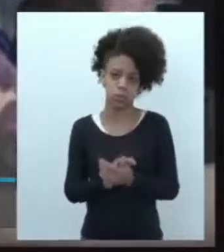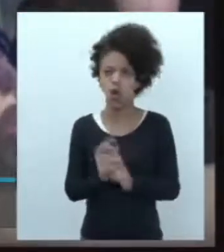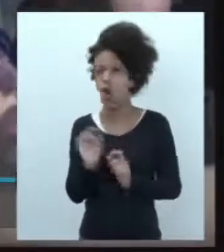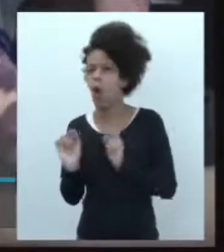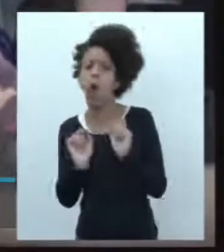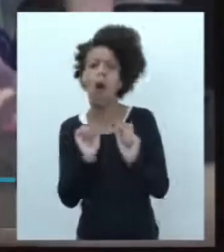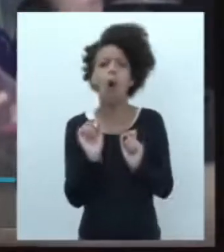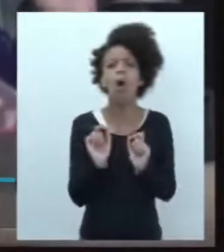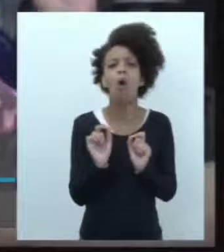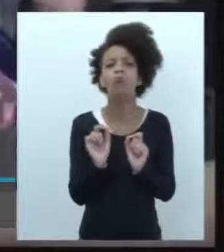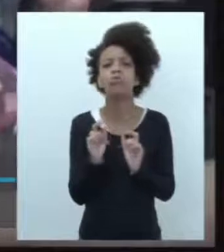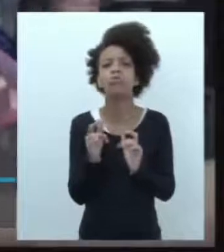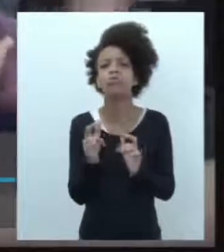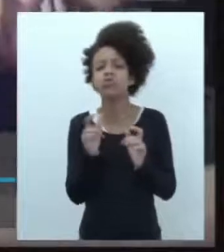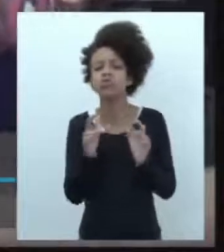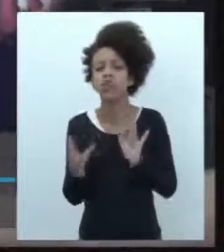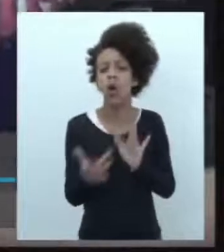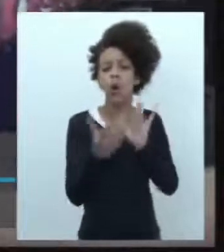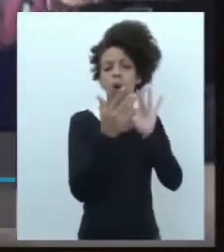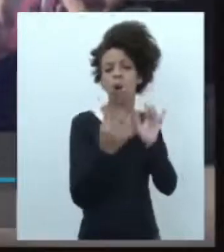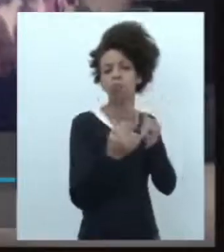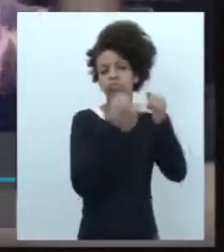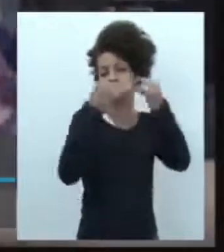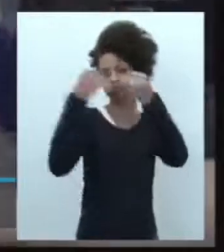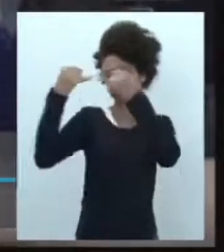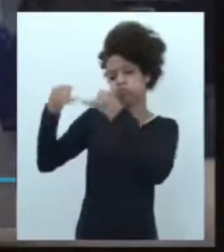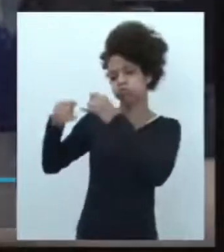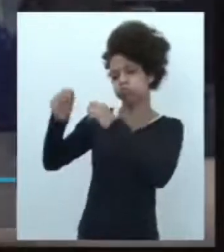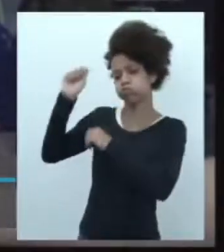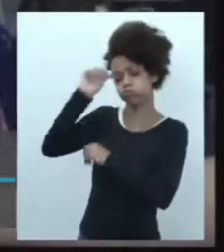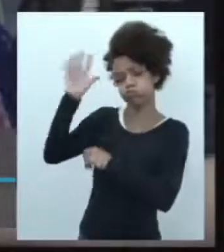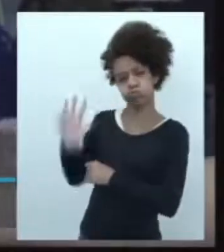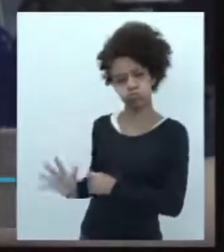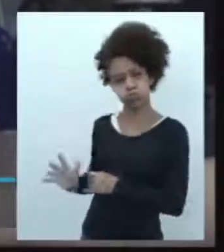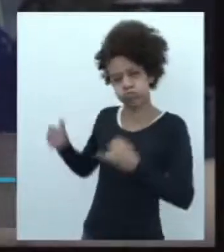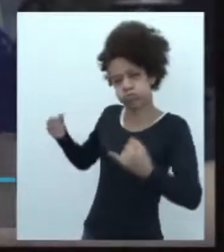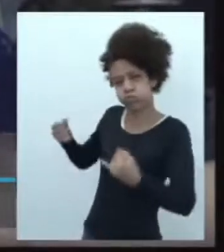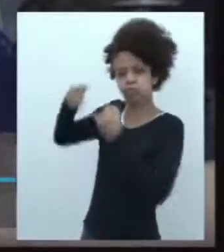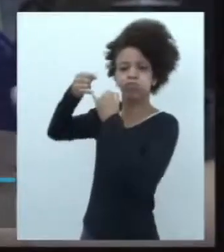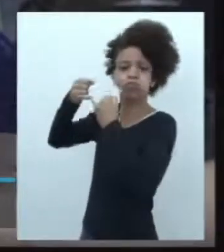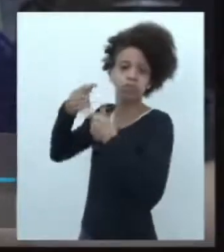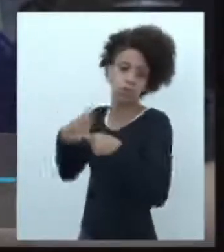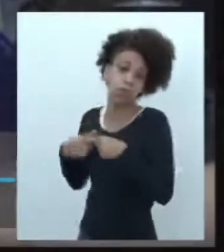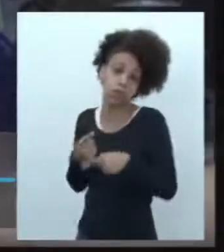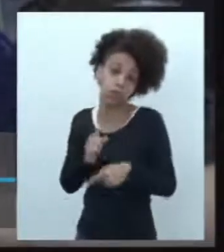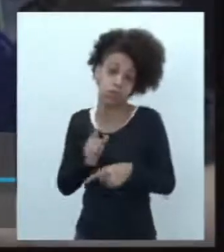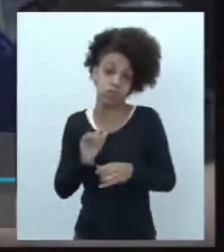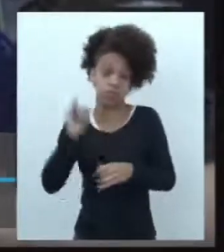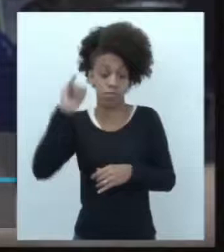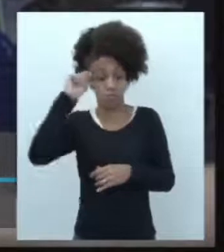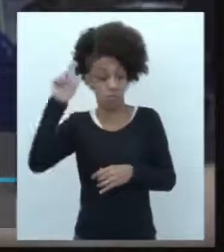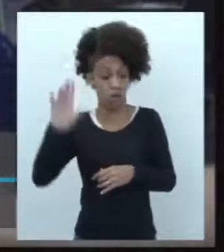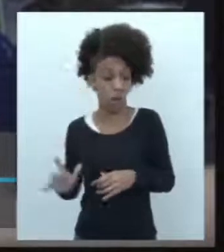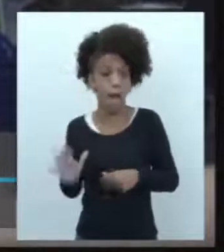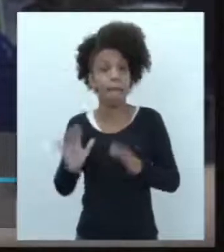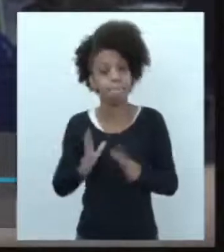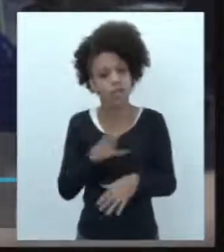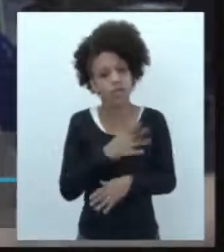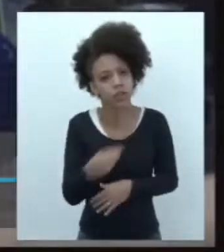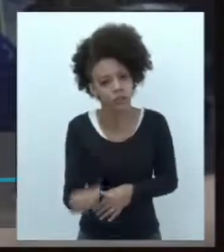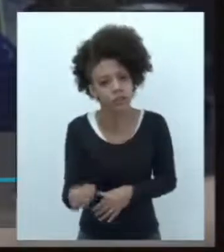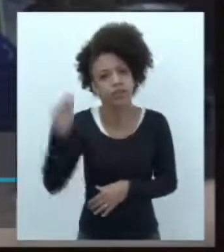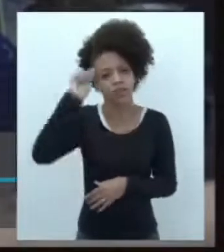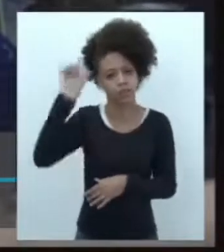gente está conectado com essa África, né? Porque nós não somos africanos, mas nós somos filhos